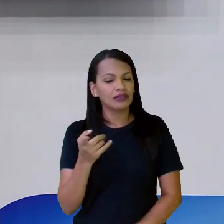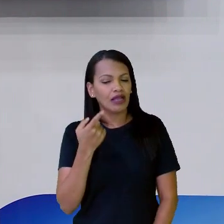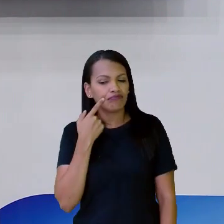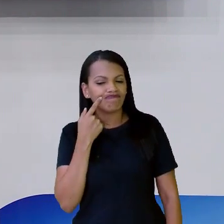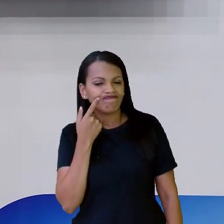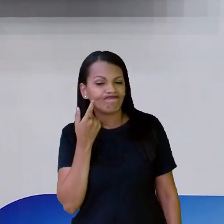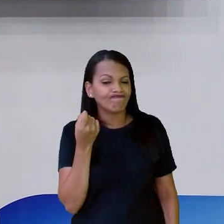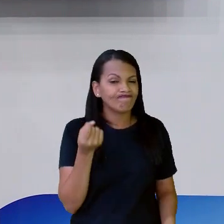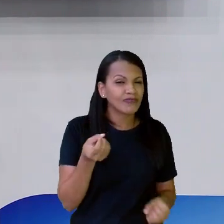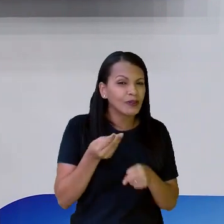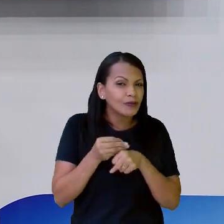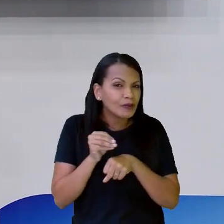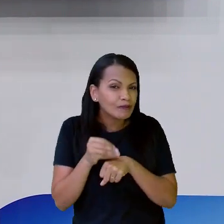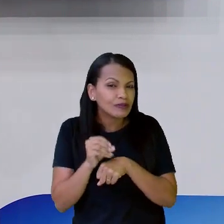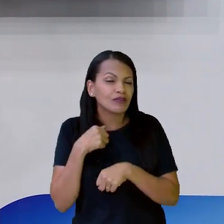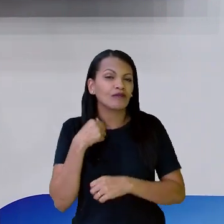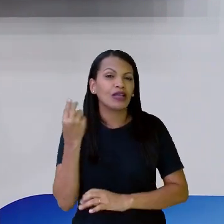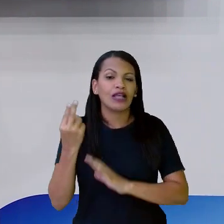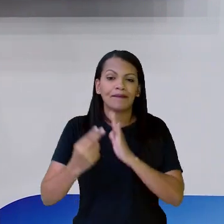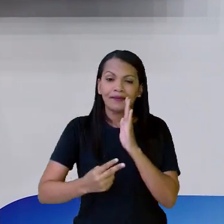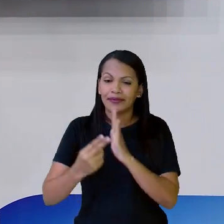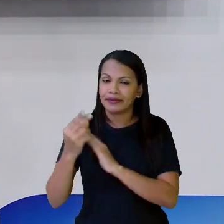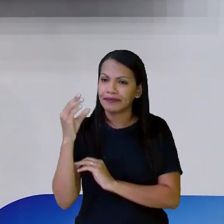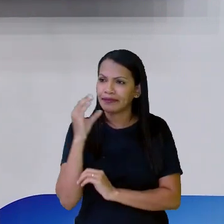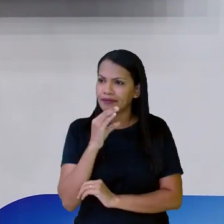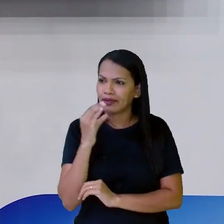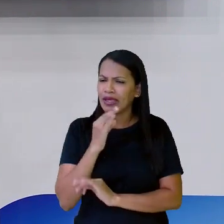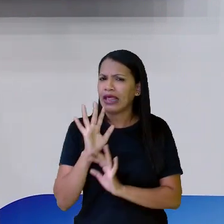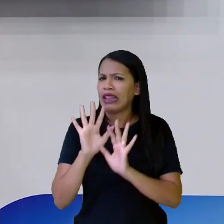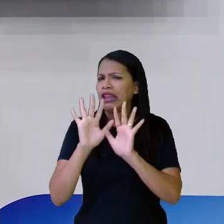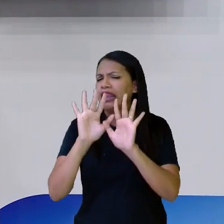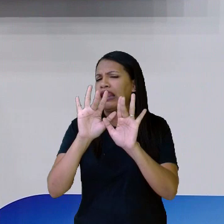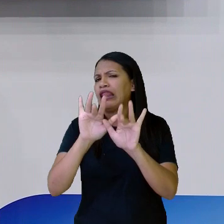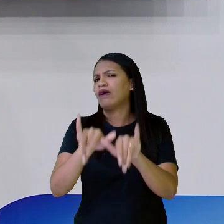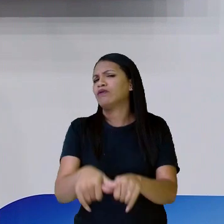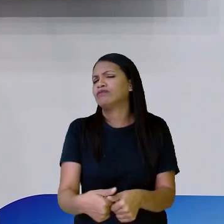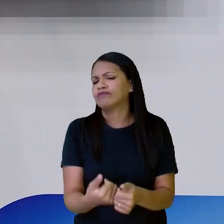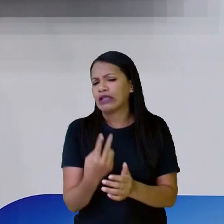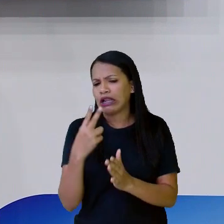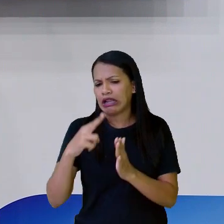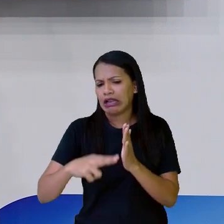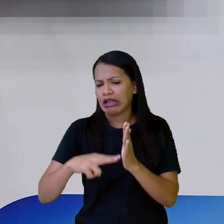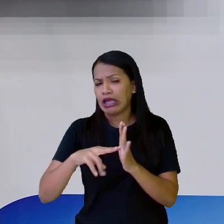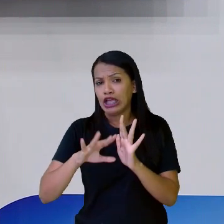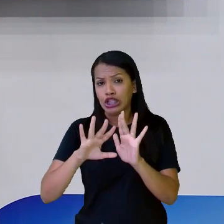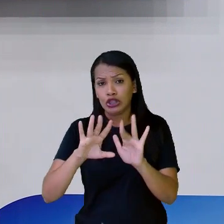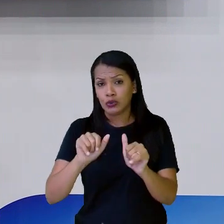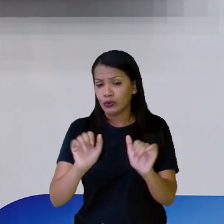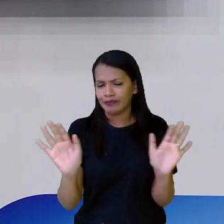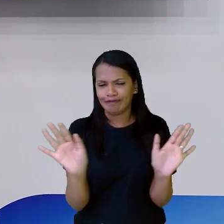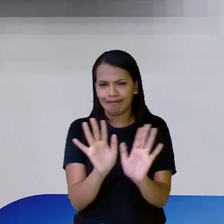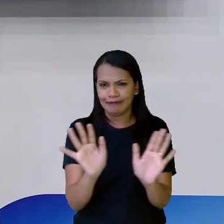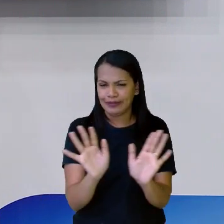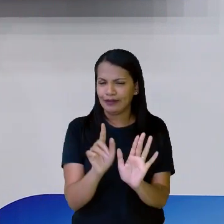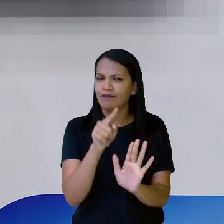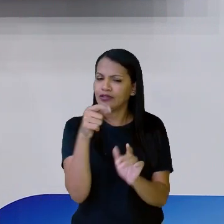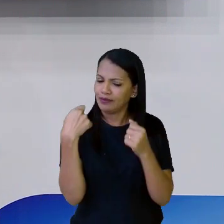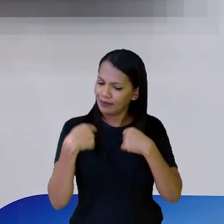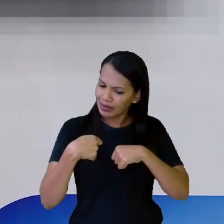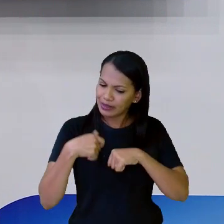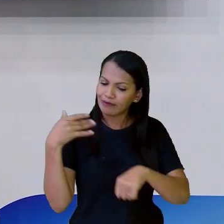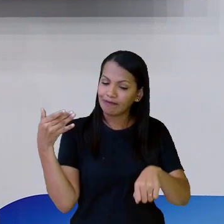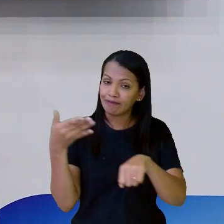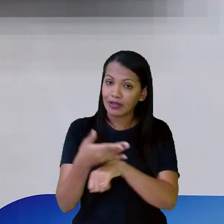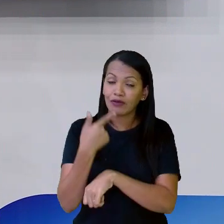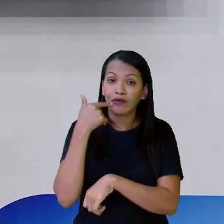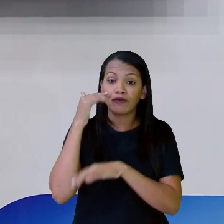sinal? Vou fazer uma breve leitura, tá? Não vou ler o livro inteiro, senão você não vai lá na árvore,